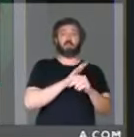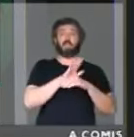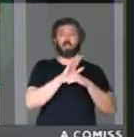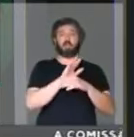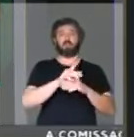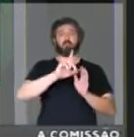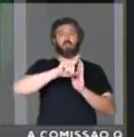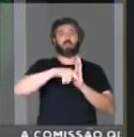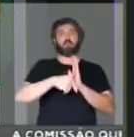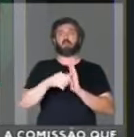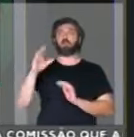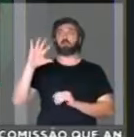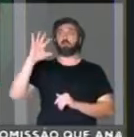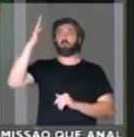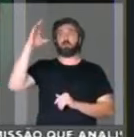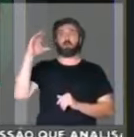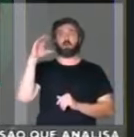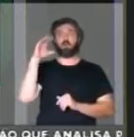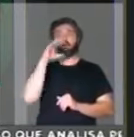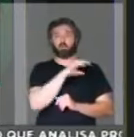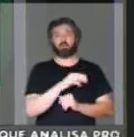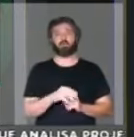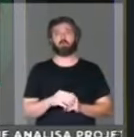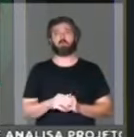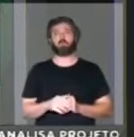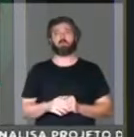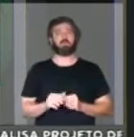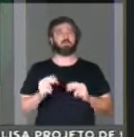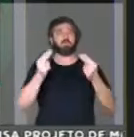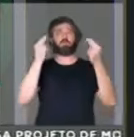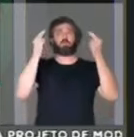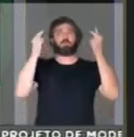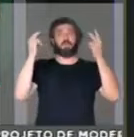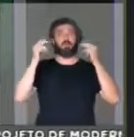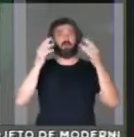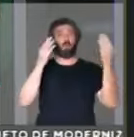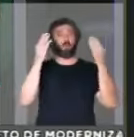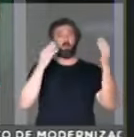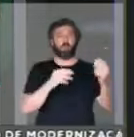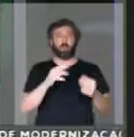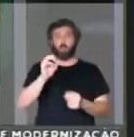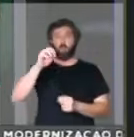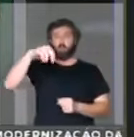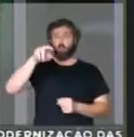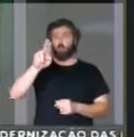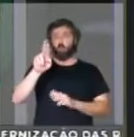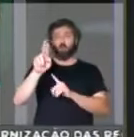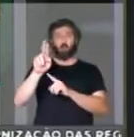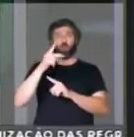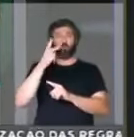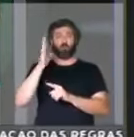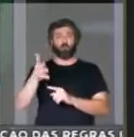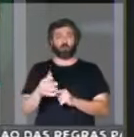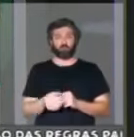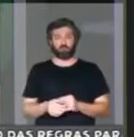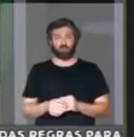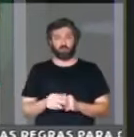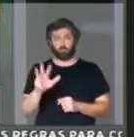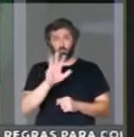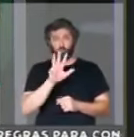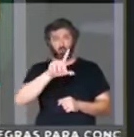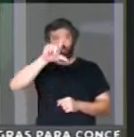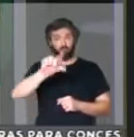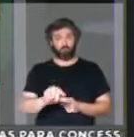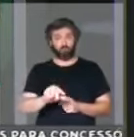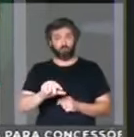retardar o aquecimento global não tem precedentes este é um relatório da onu lula reduziu o desmatamento anual